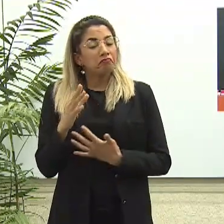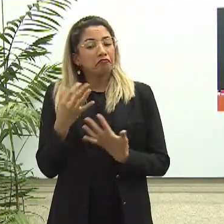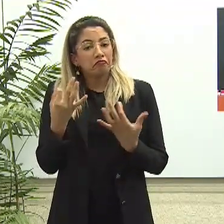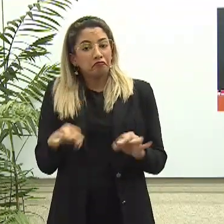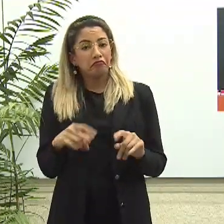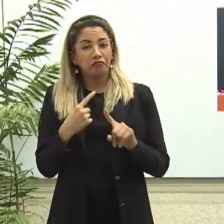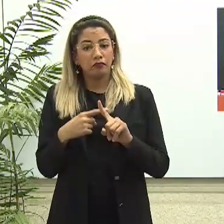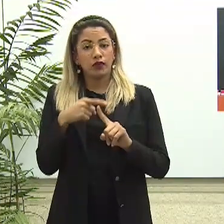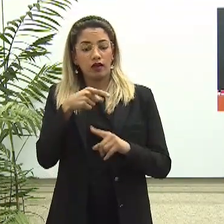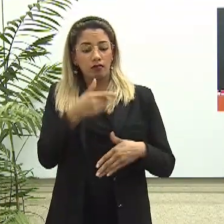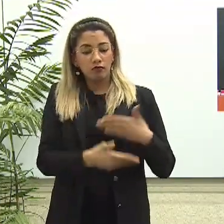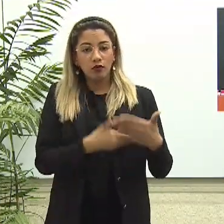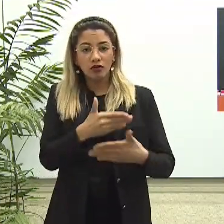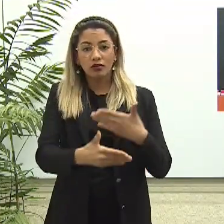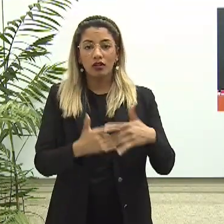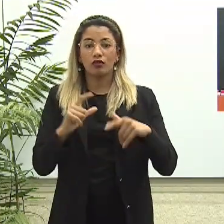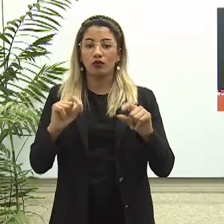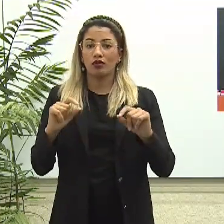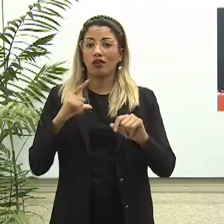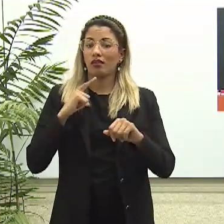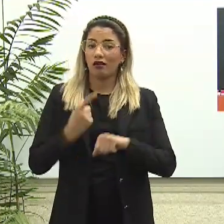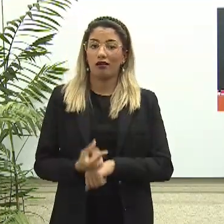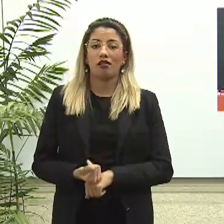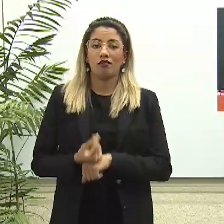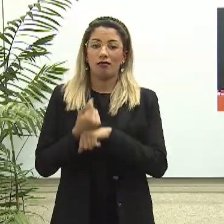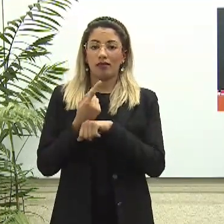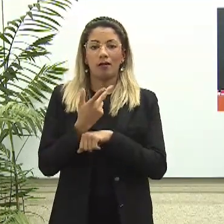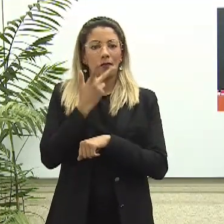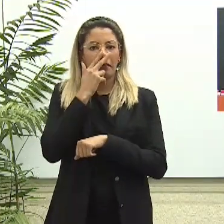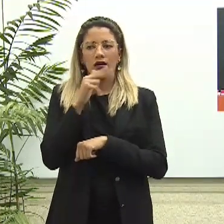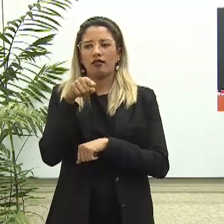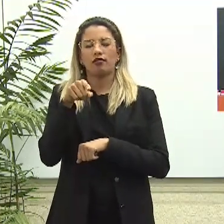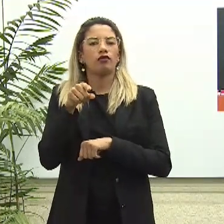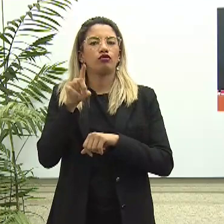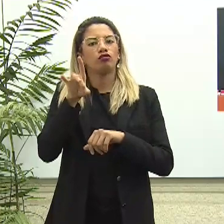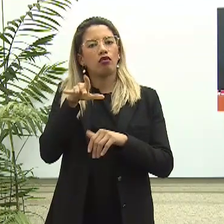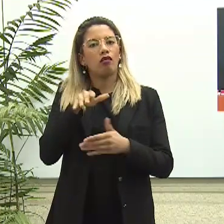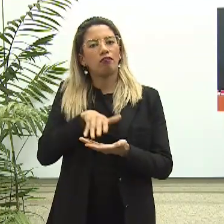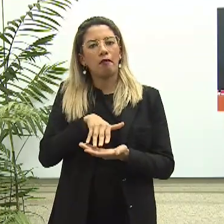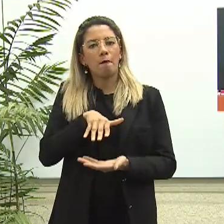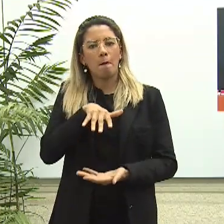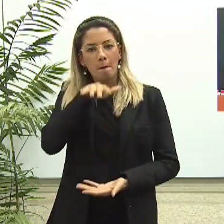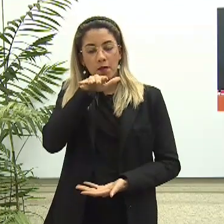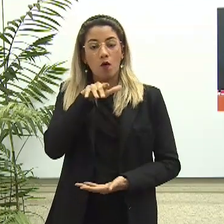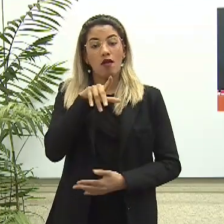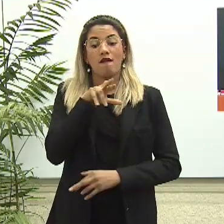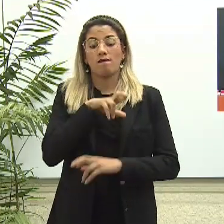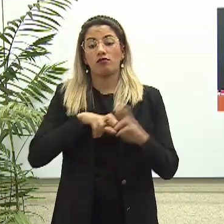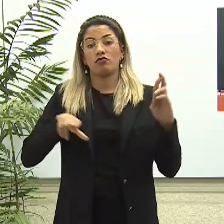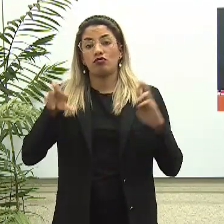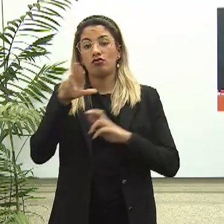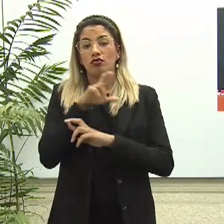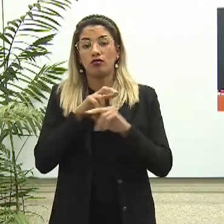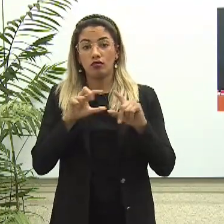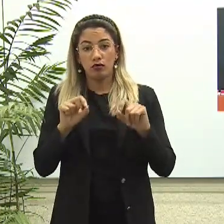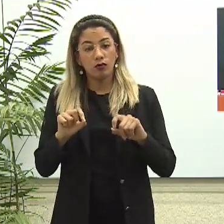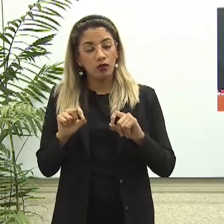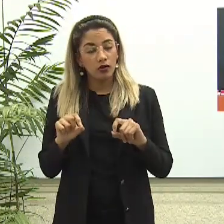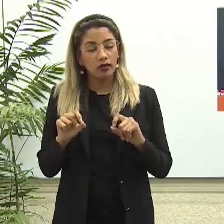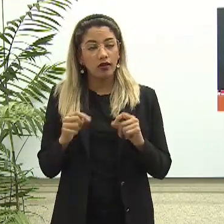um processo de acumulação do capital e a vigilância é um elemento né que